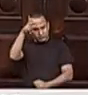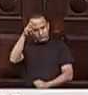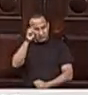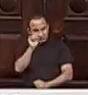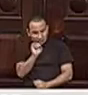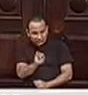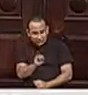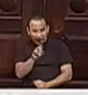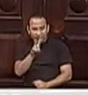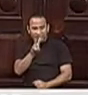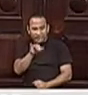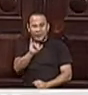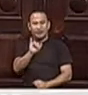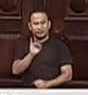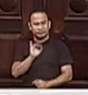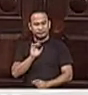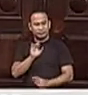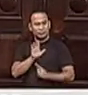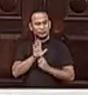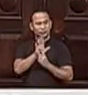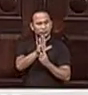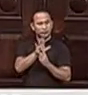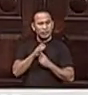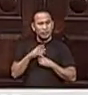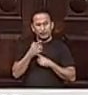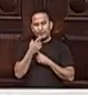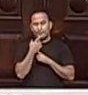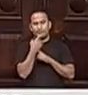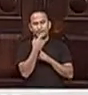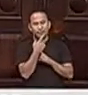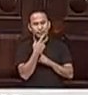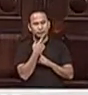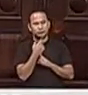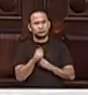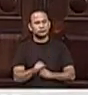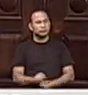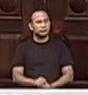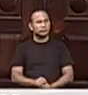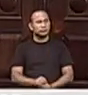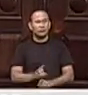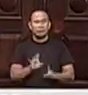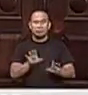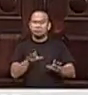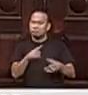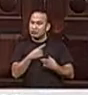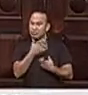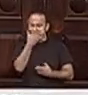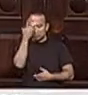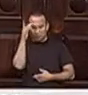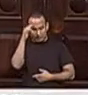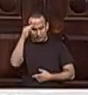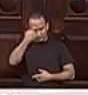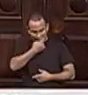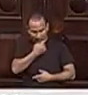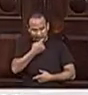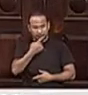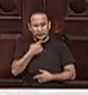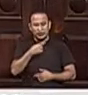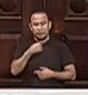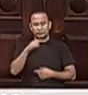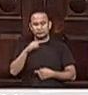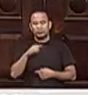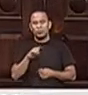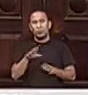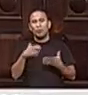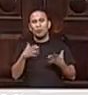vai sinalizar uma aproximação com aqueles que comandam as instituições, com aqueles